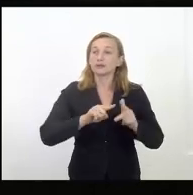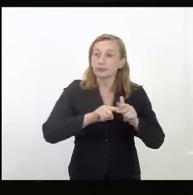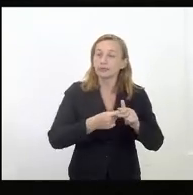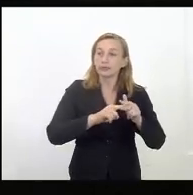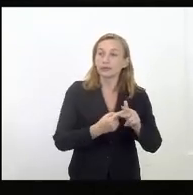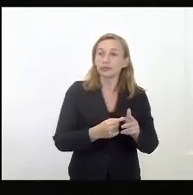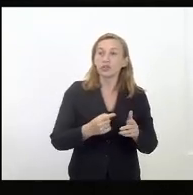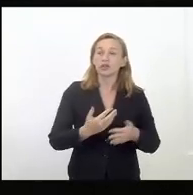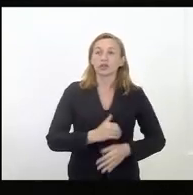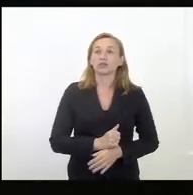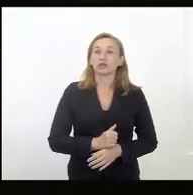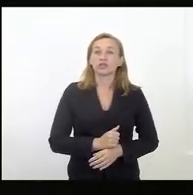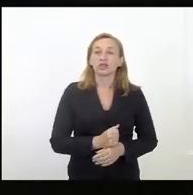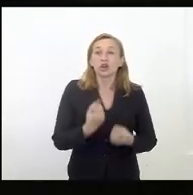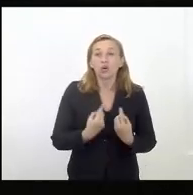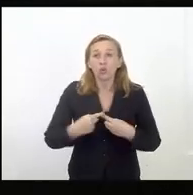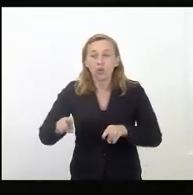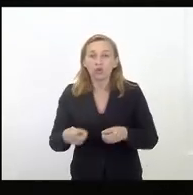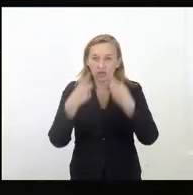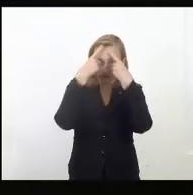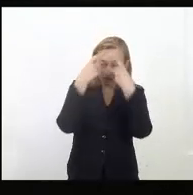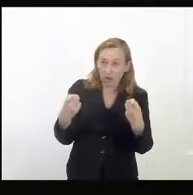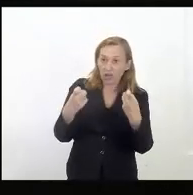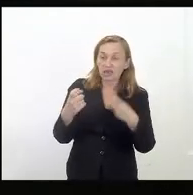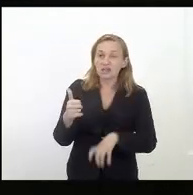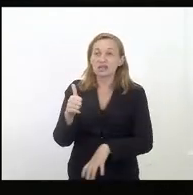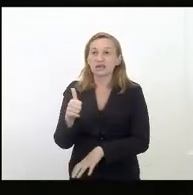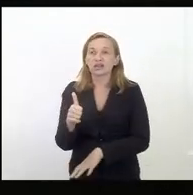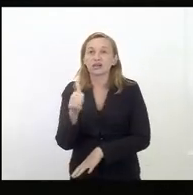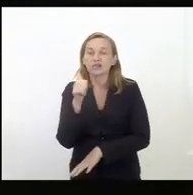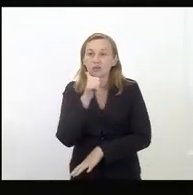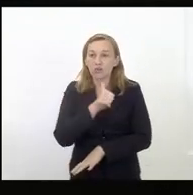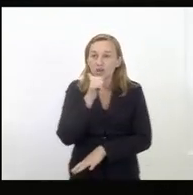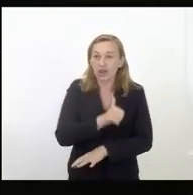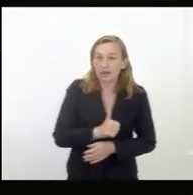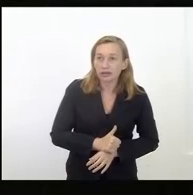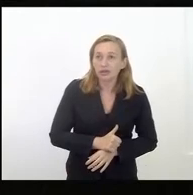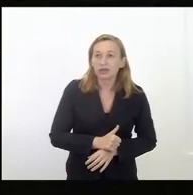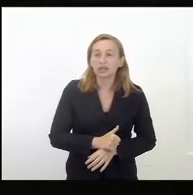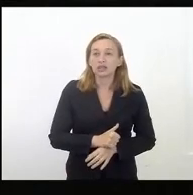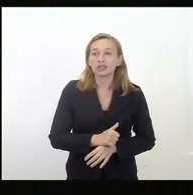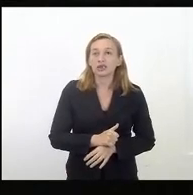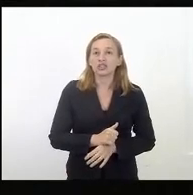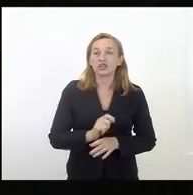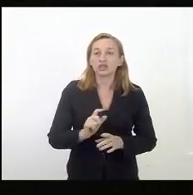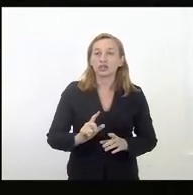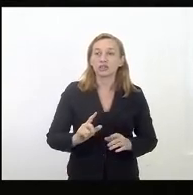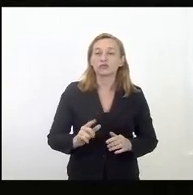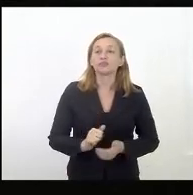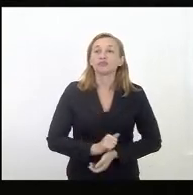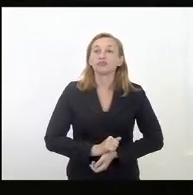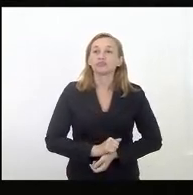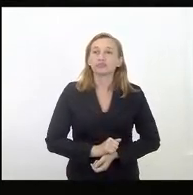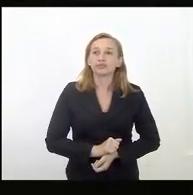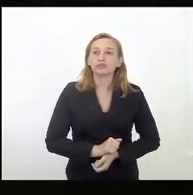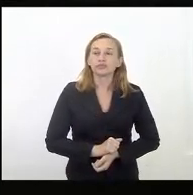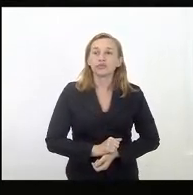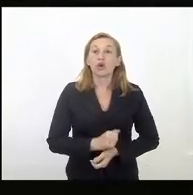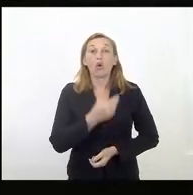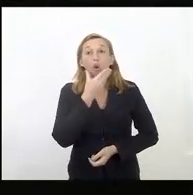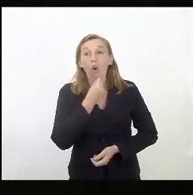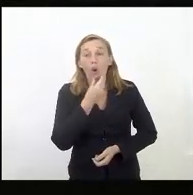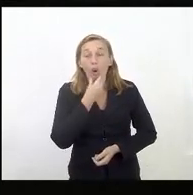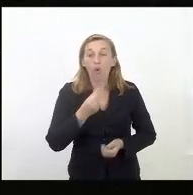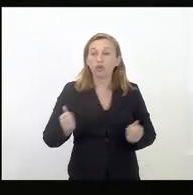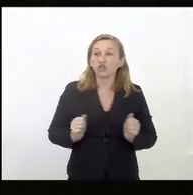enfrentamento à violência contra a mulher seja aguerrido não só por mulheres mas também pelos